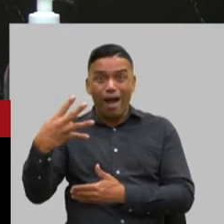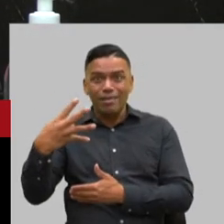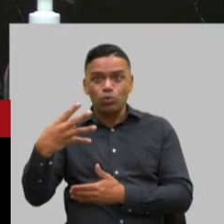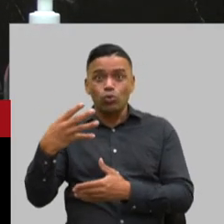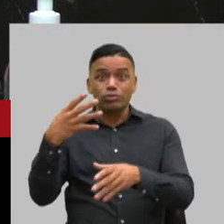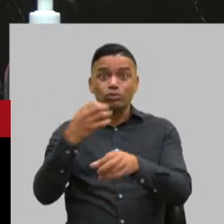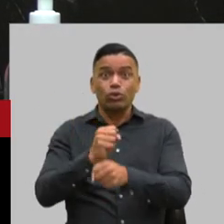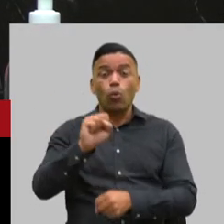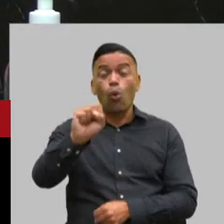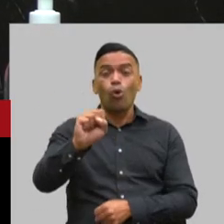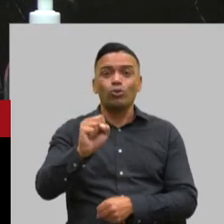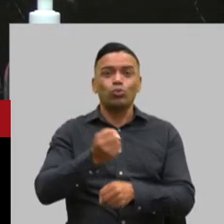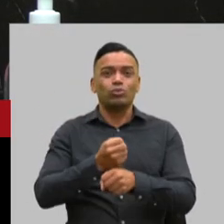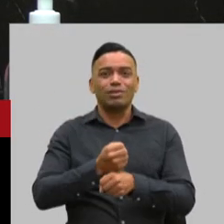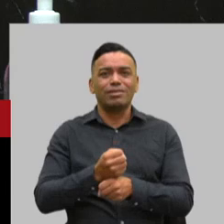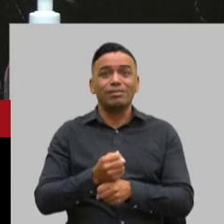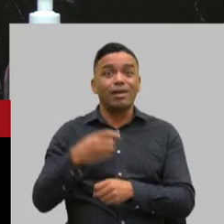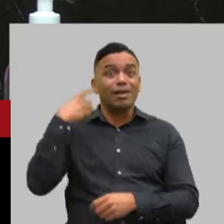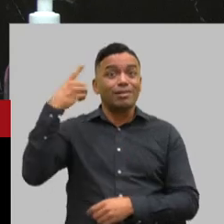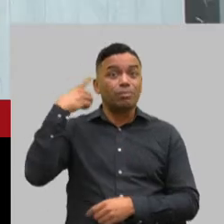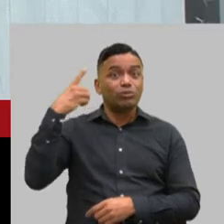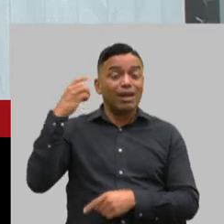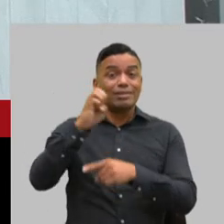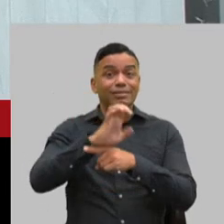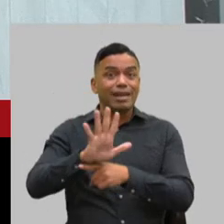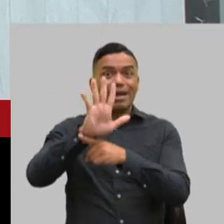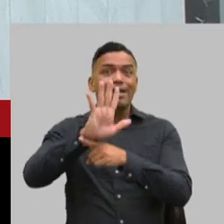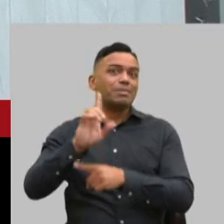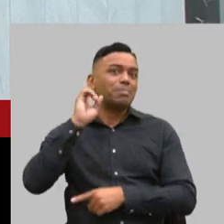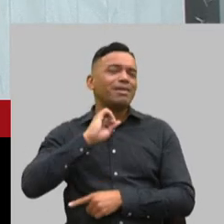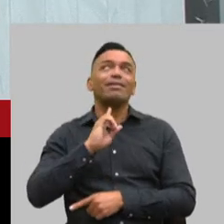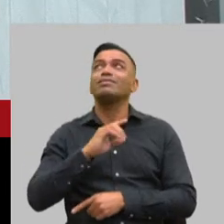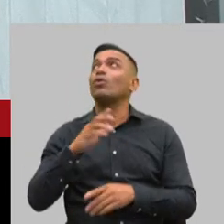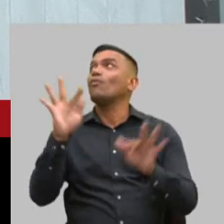Ana Paula foi eleita deputada estadual, eu fiquei feliz,